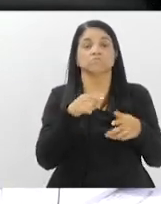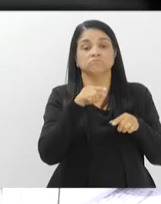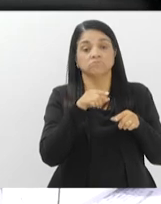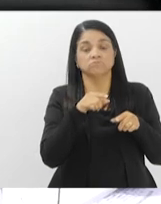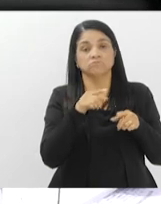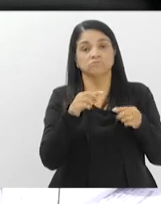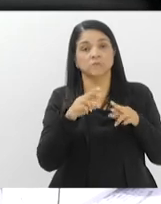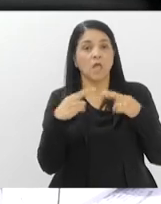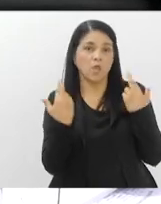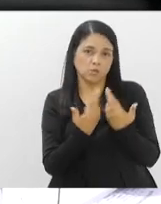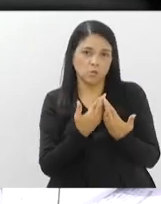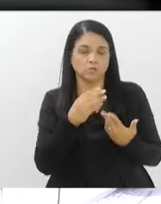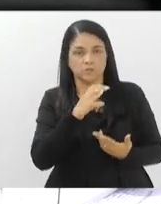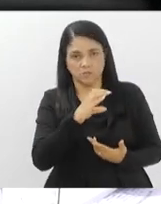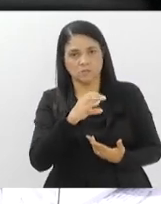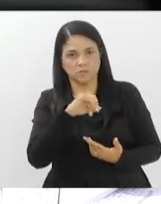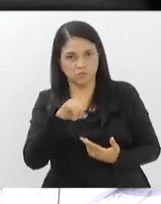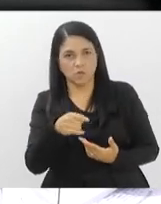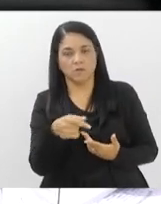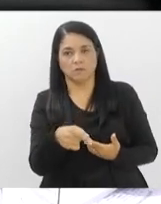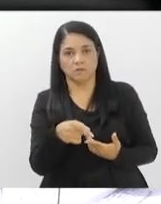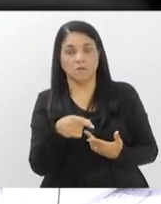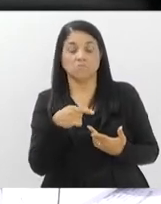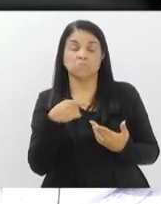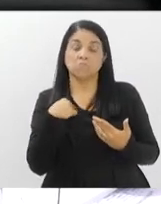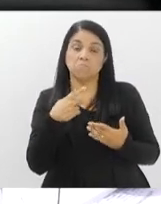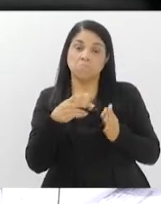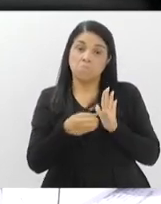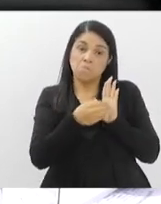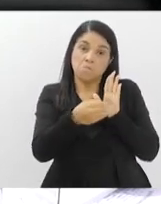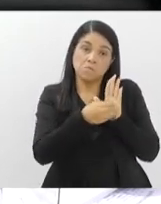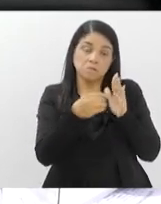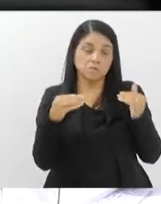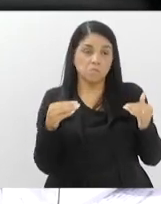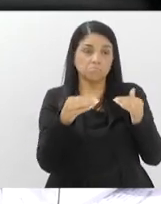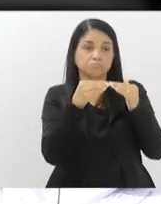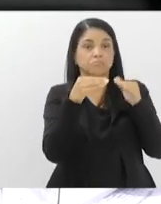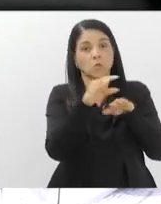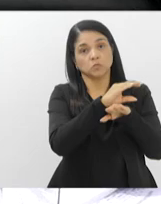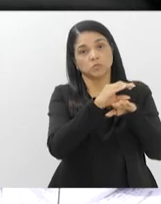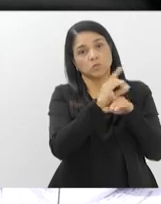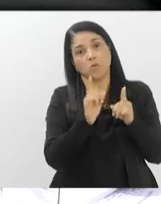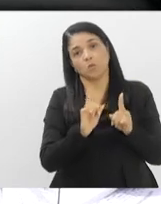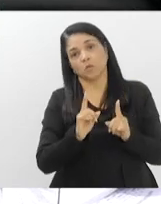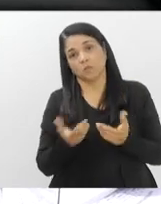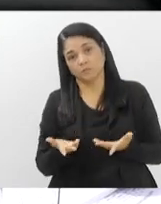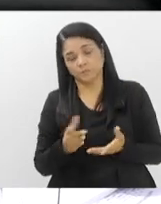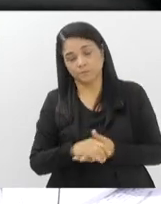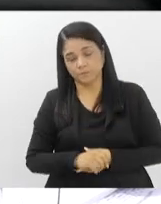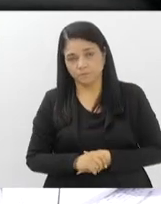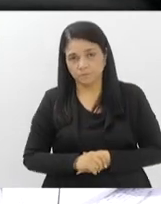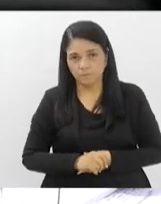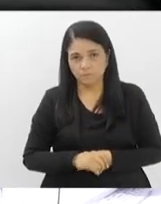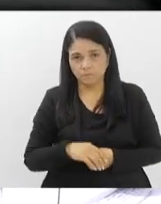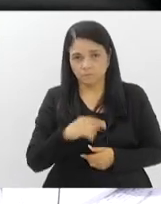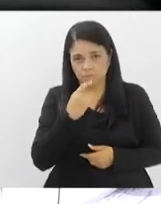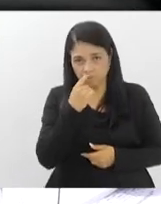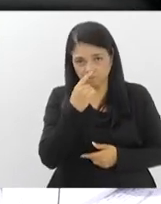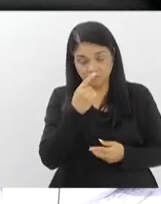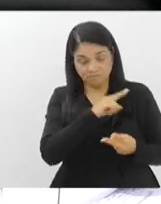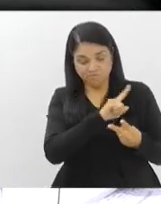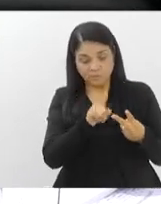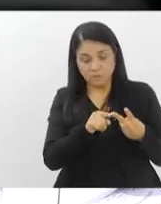E não é imprimido. Perfeito. Então, primeiro, eu parecer se é constitucional ou não, porque não teve esse parecer em plenário. E aí, o